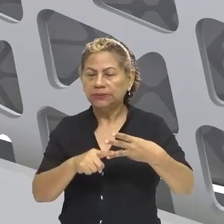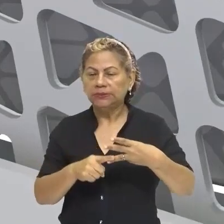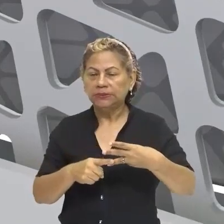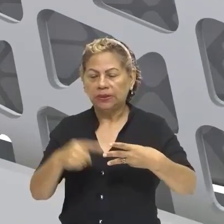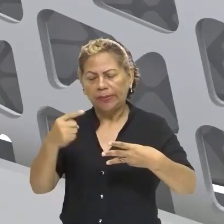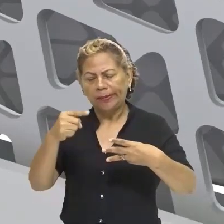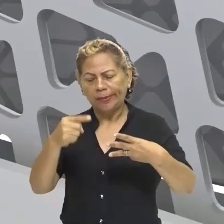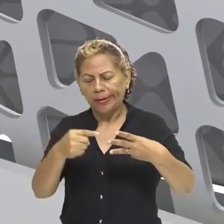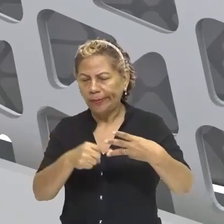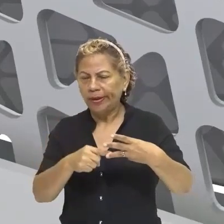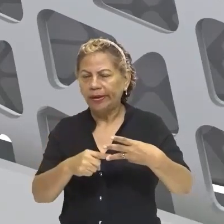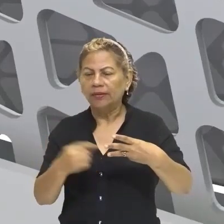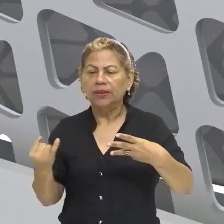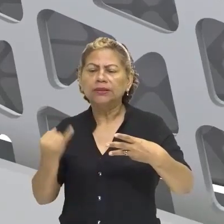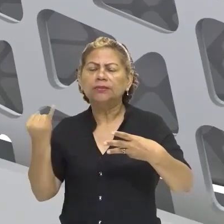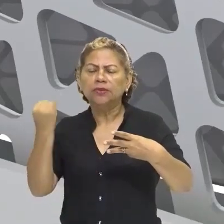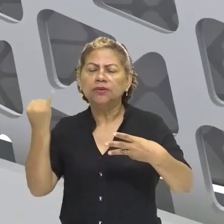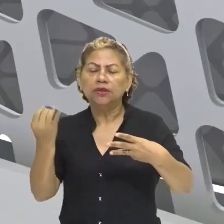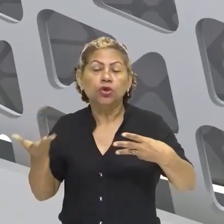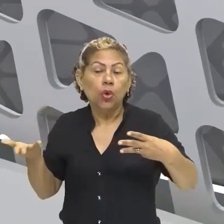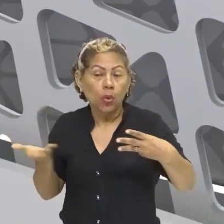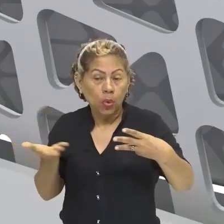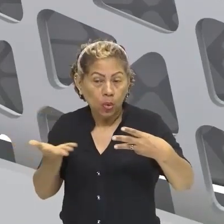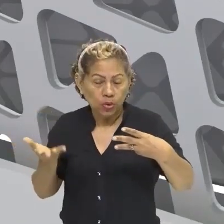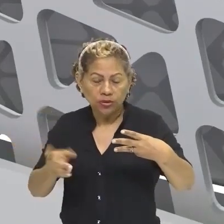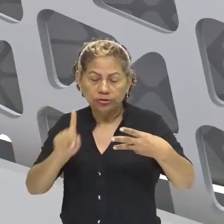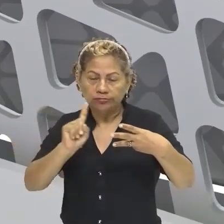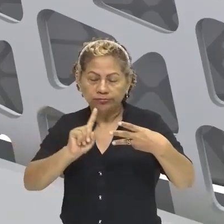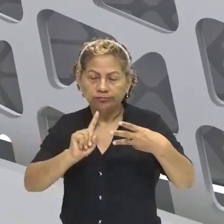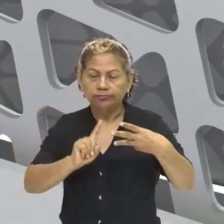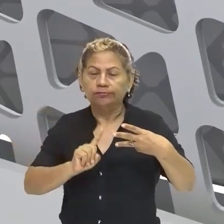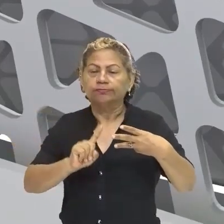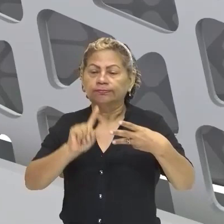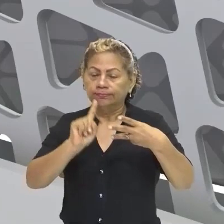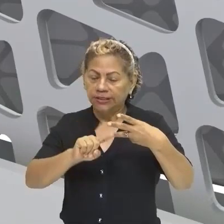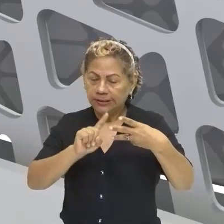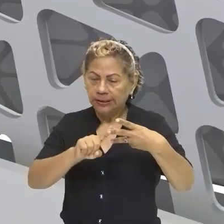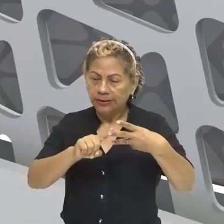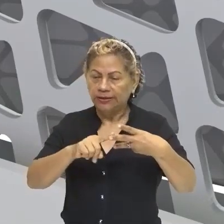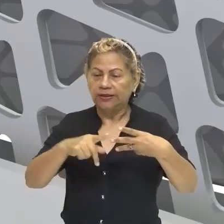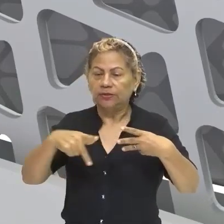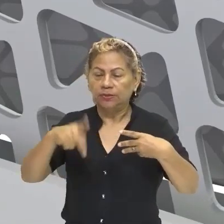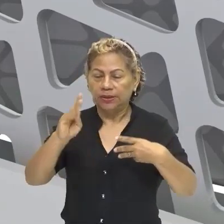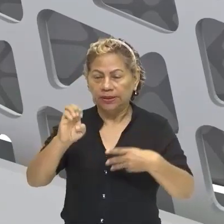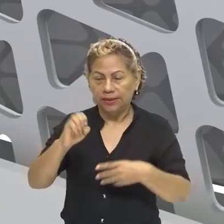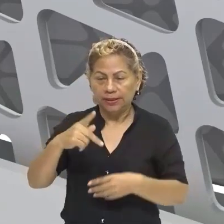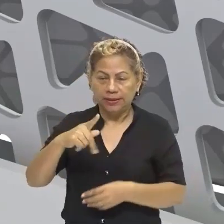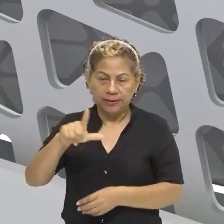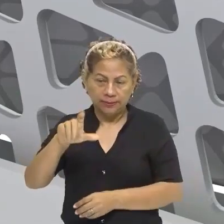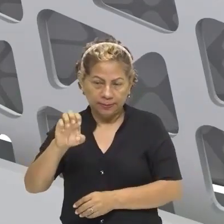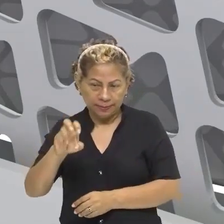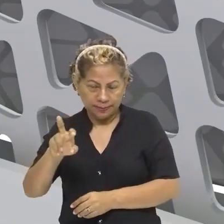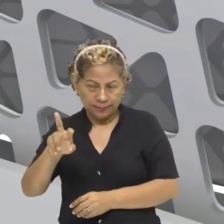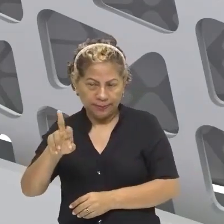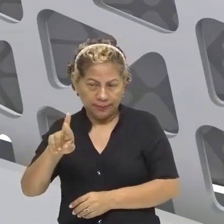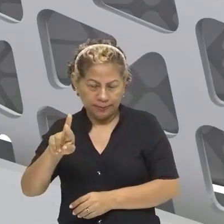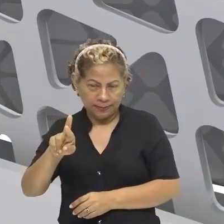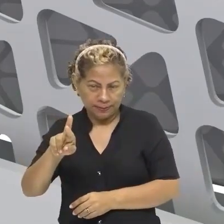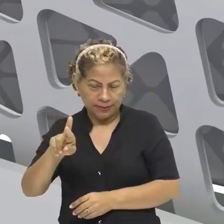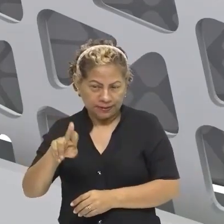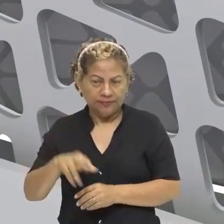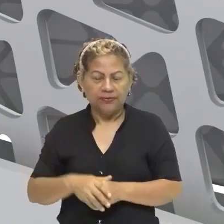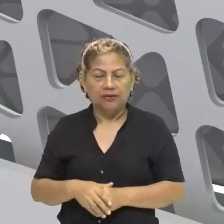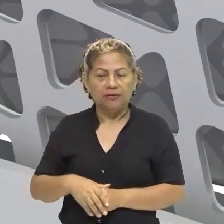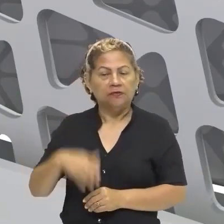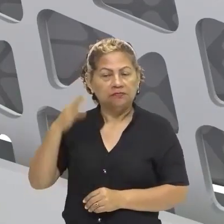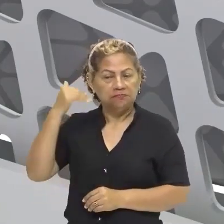mais importante deles para nós nessa aula é exatamente Johannes Kepler, que foi o autor das